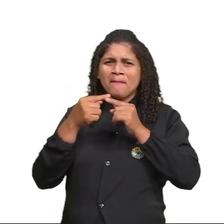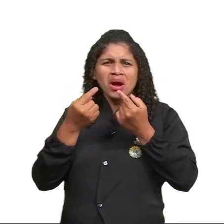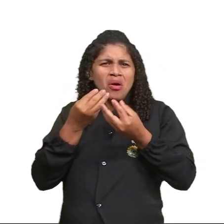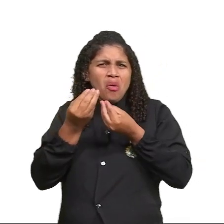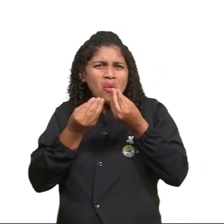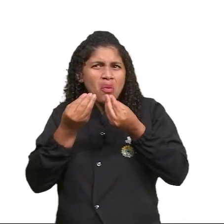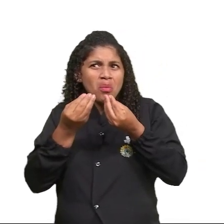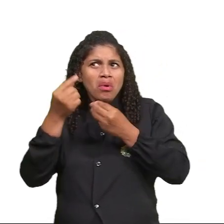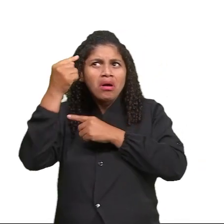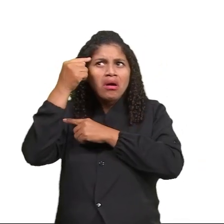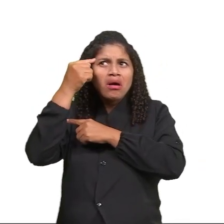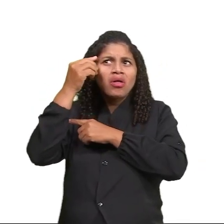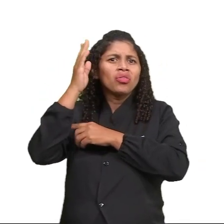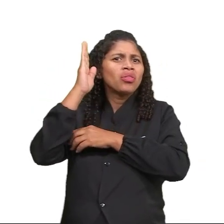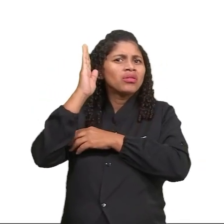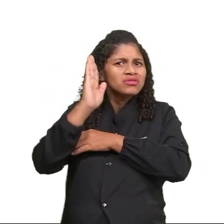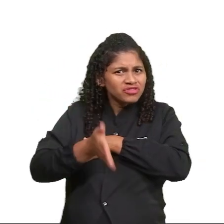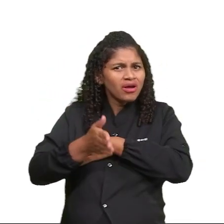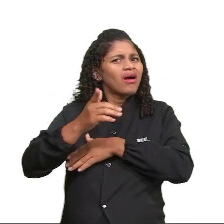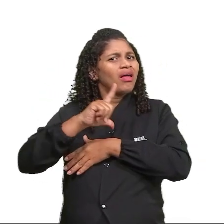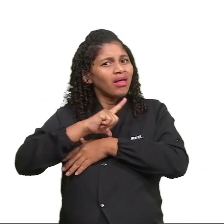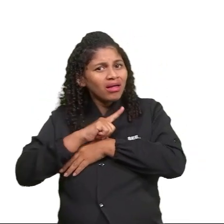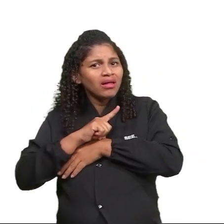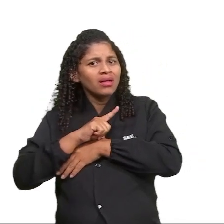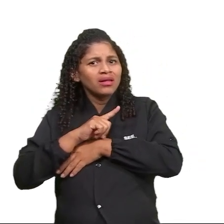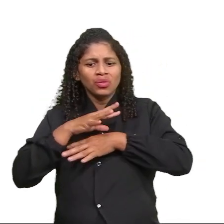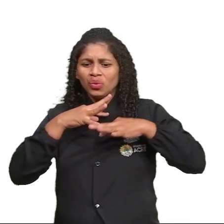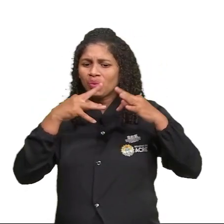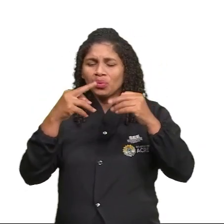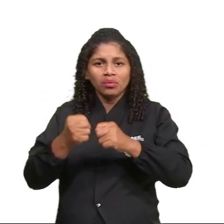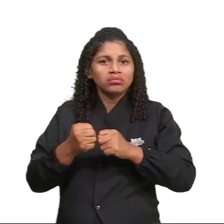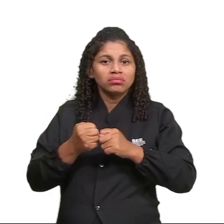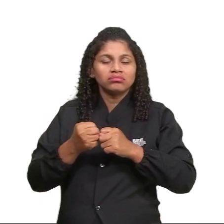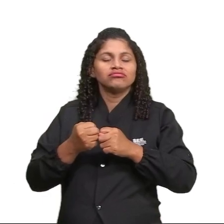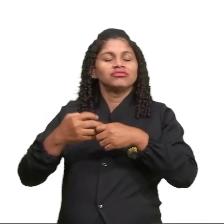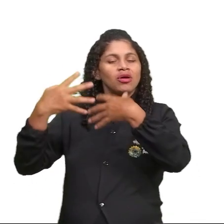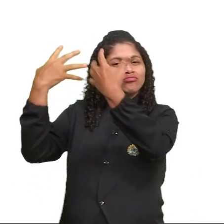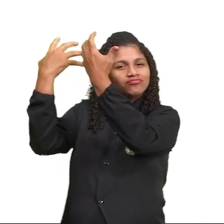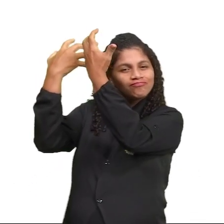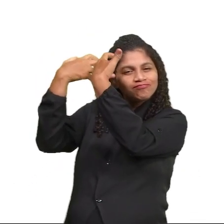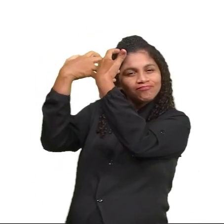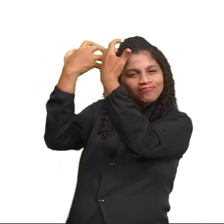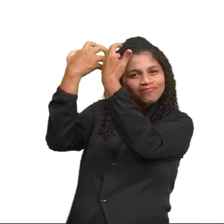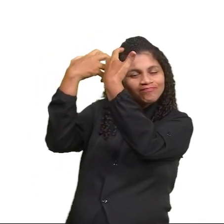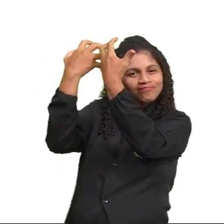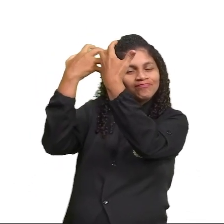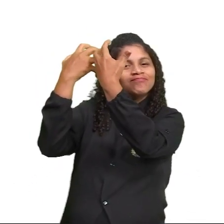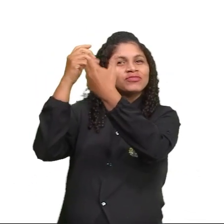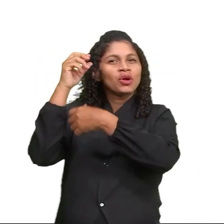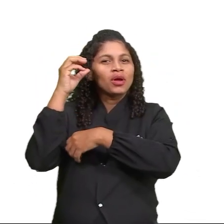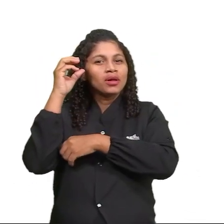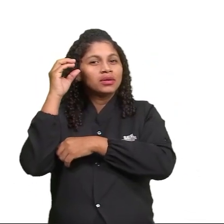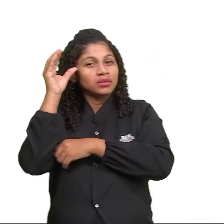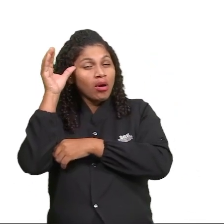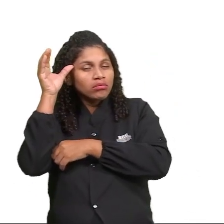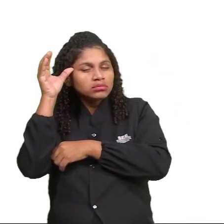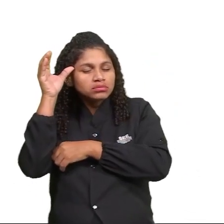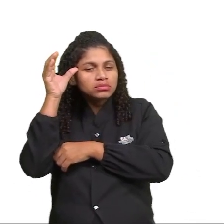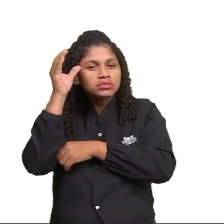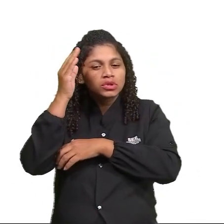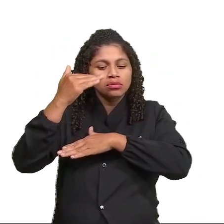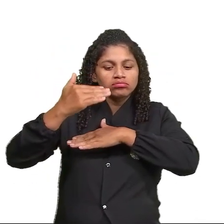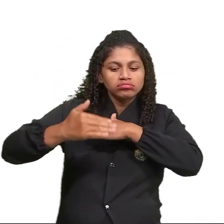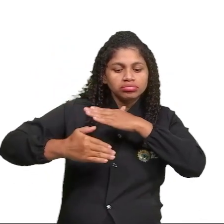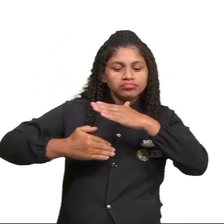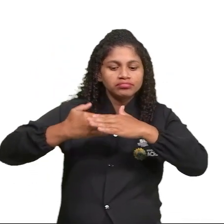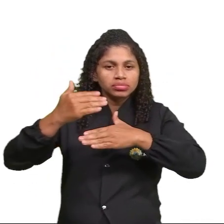extremamente complexa, profunda, né? Refletindo de uma forma em que a consciência vai levando ela a escrever. Muito